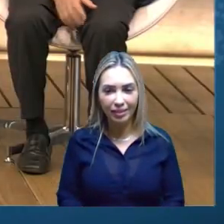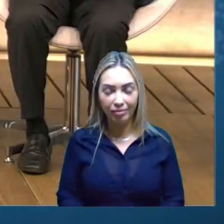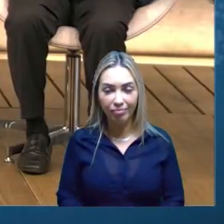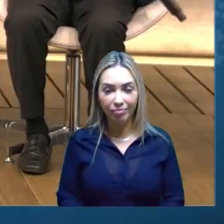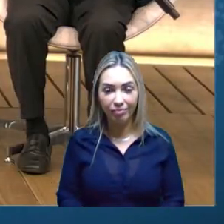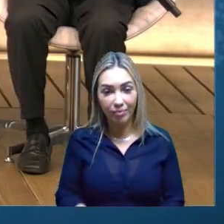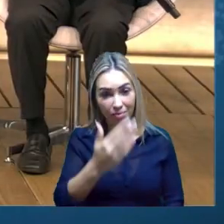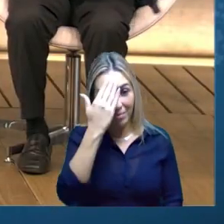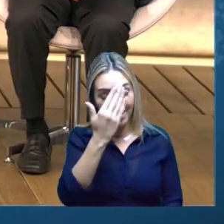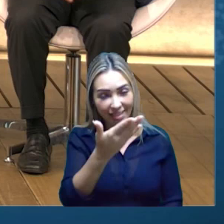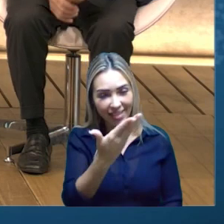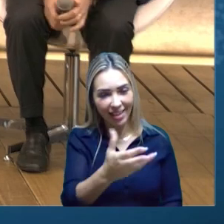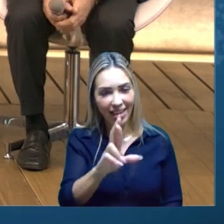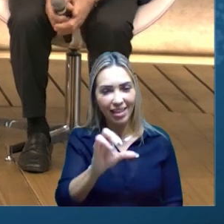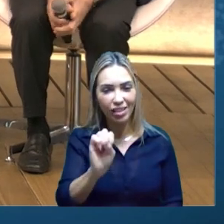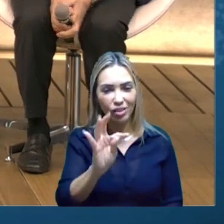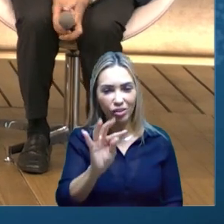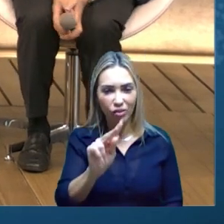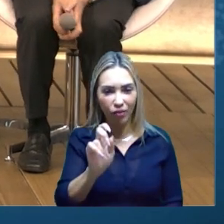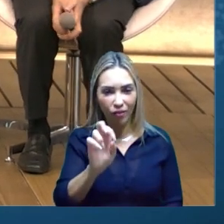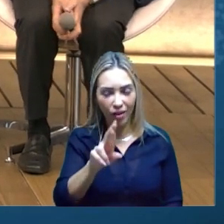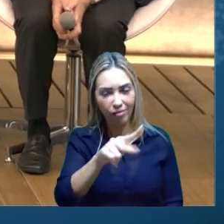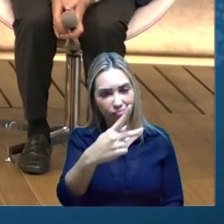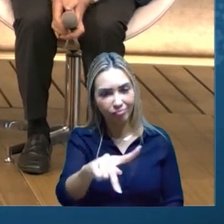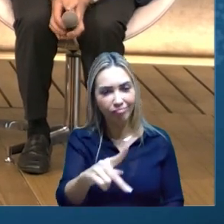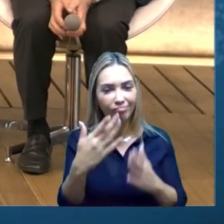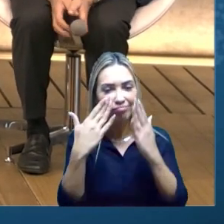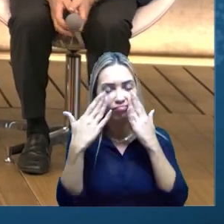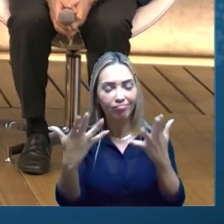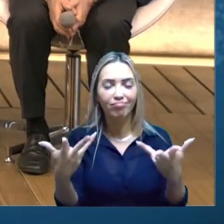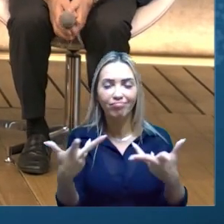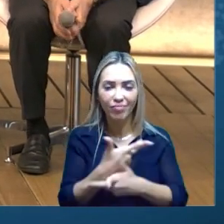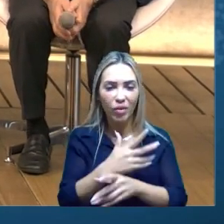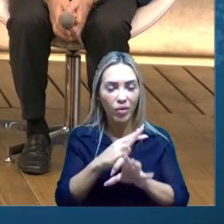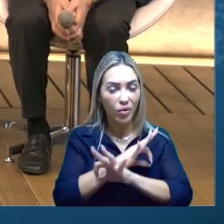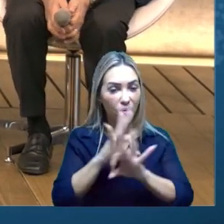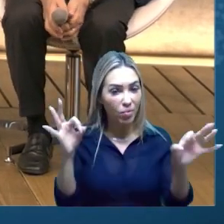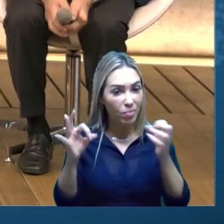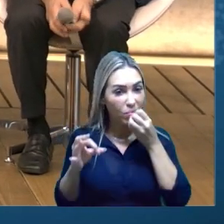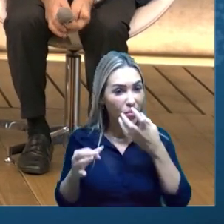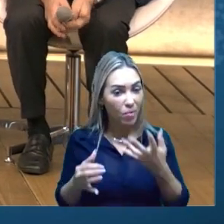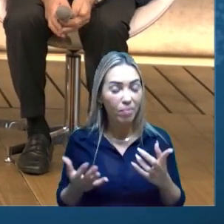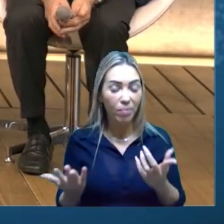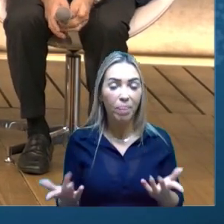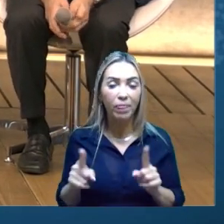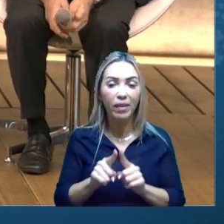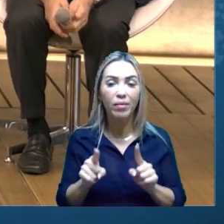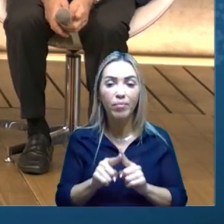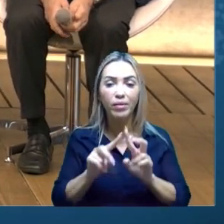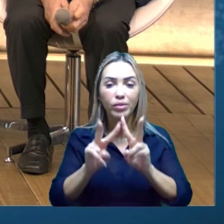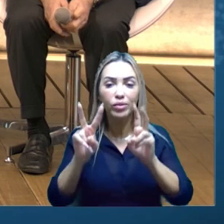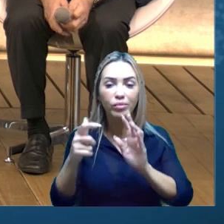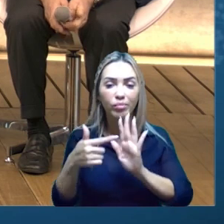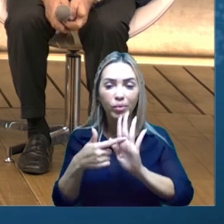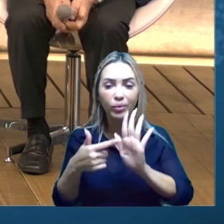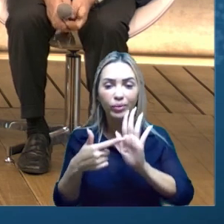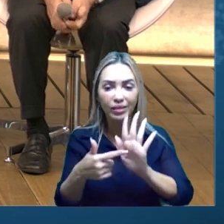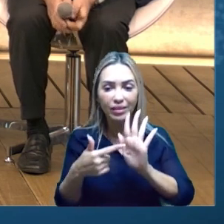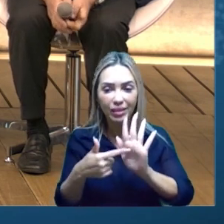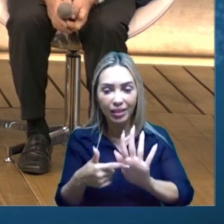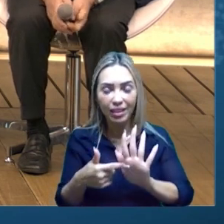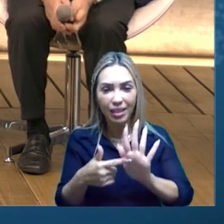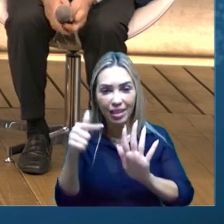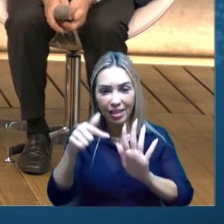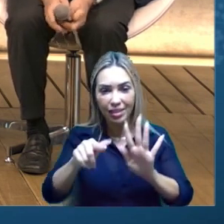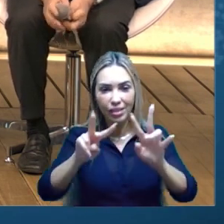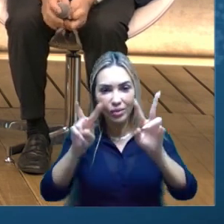Obrigado, Christopher, pela apresentação muito boa. E para apontar esse tópico